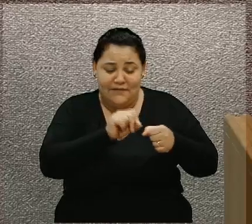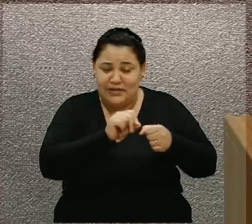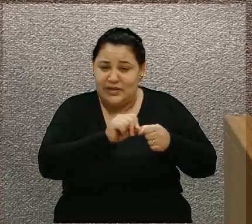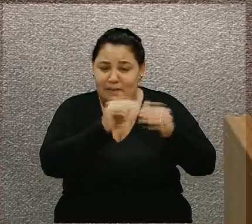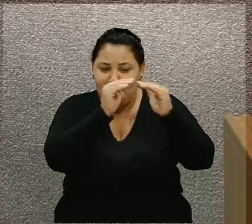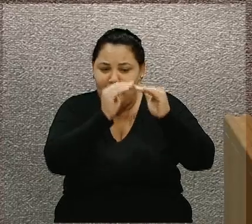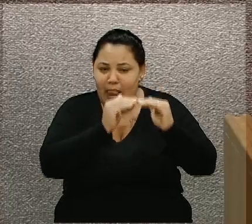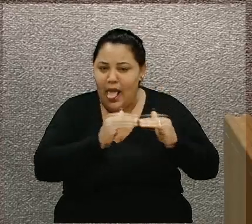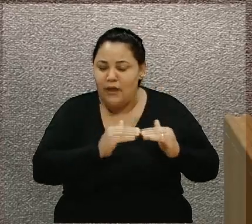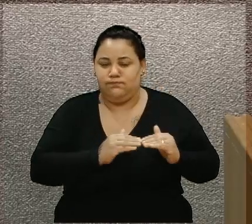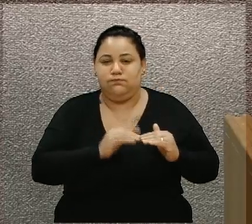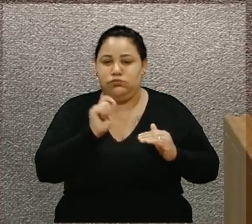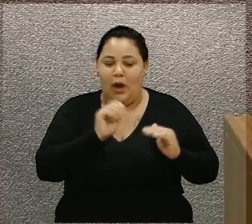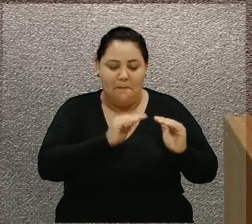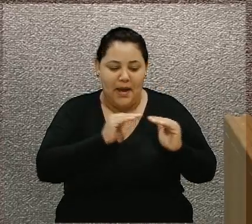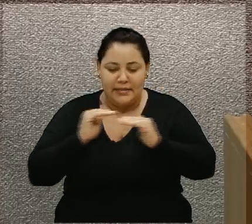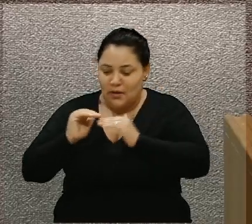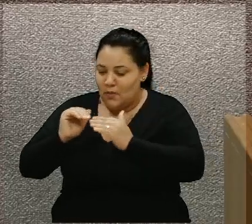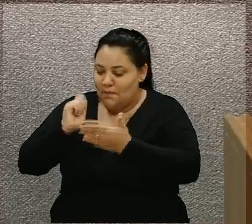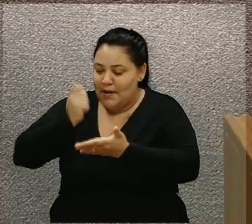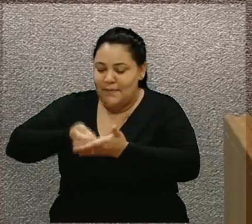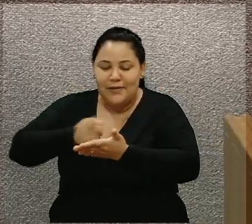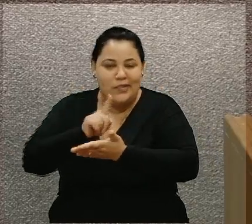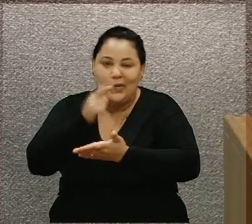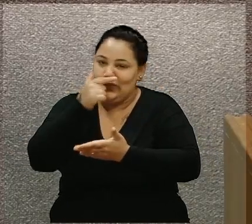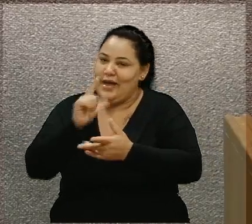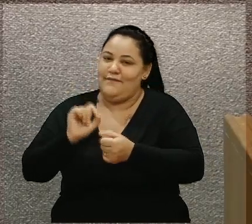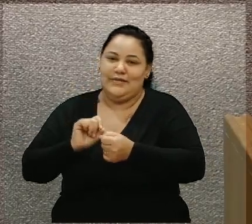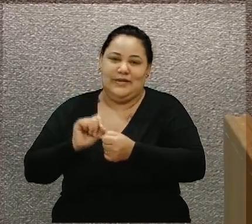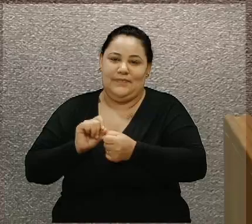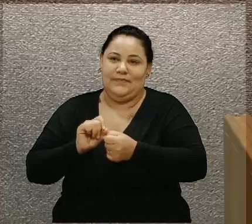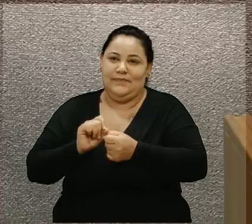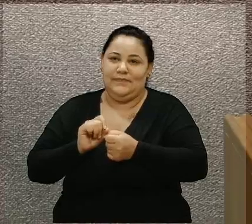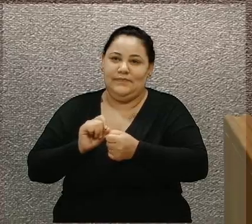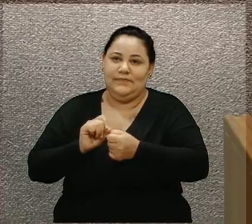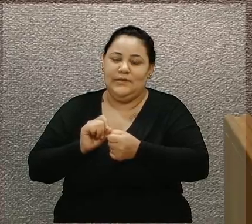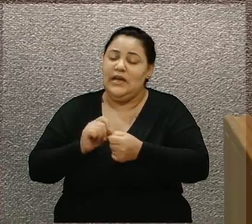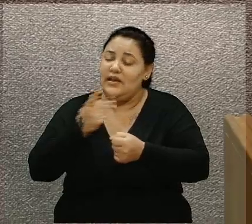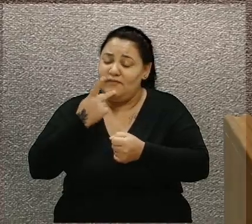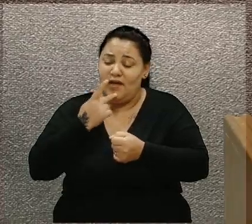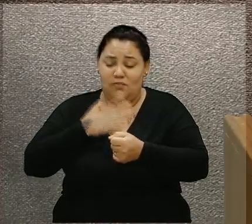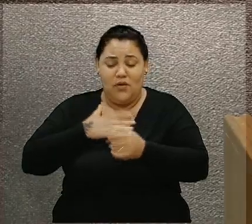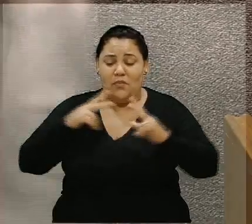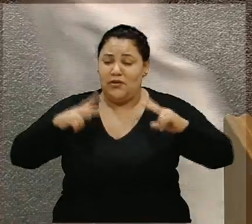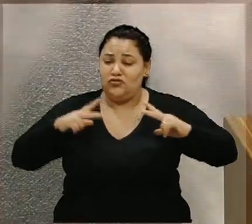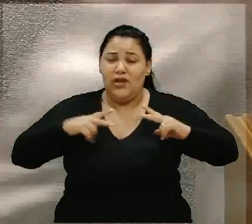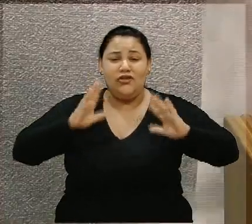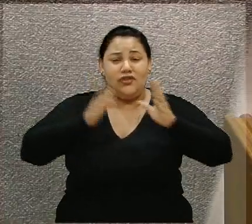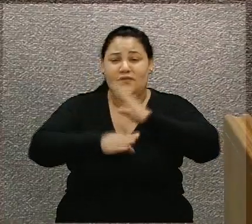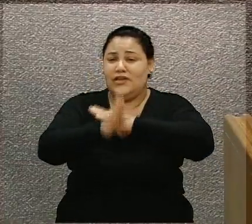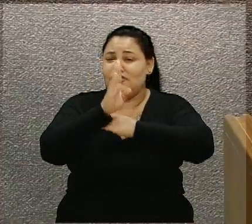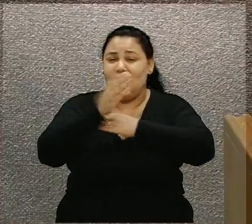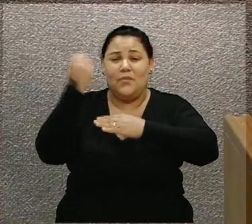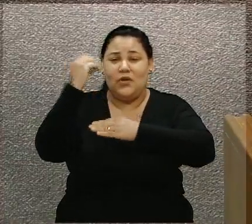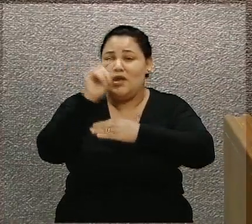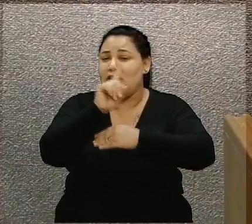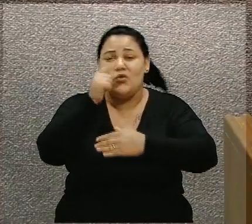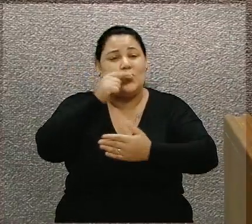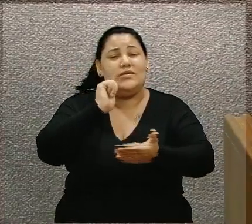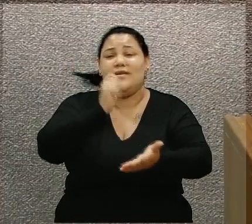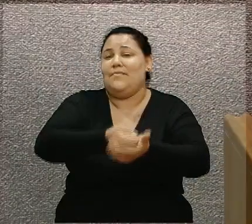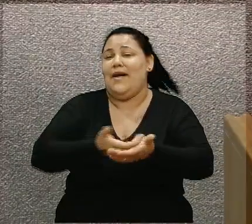que foi preconizado, o pagamento a gente não está conseguindo. Eu cito um caso pessoal, porque já fui a Porto Alegre e não consegui pagar o